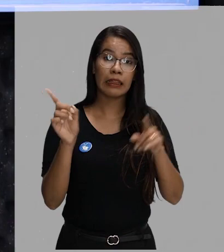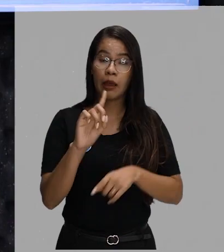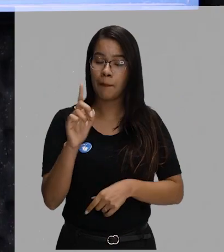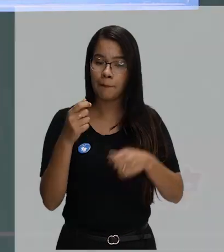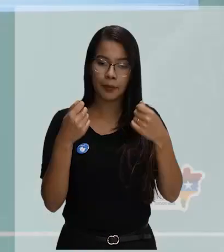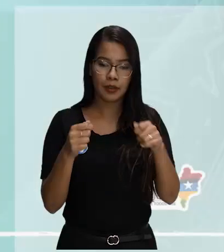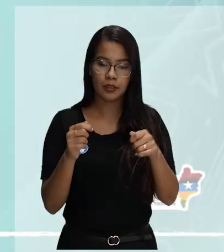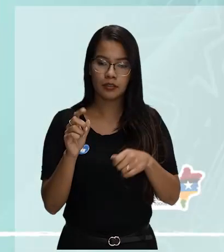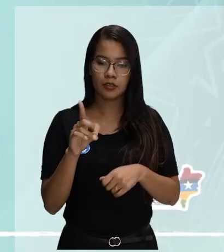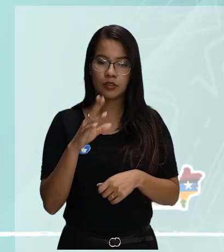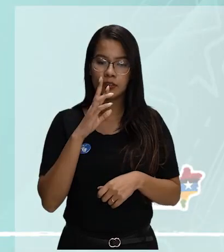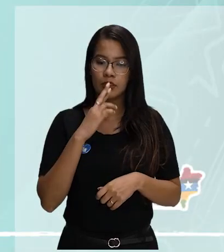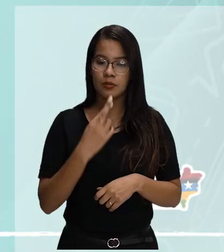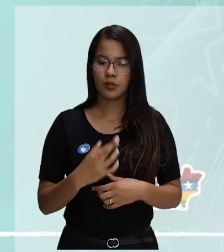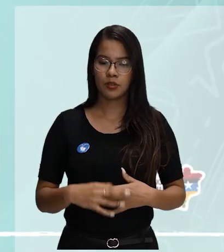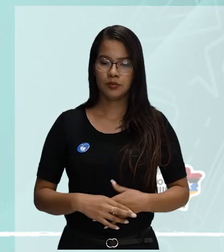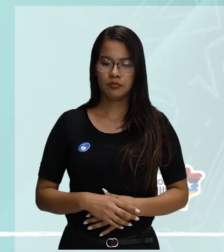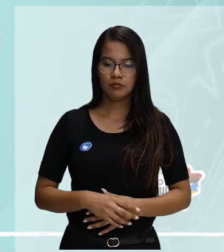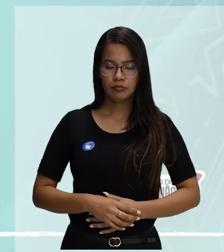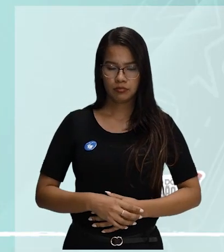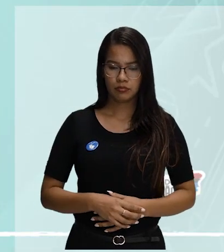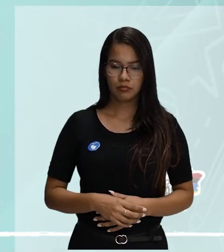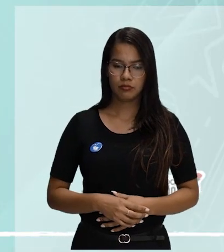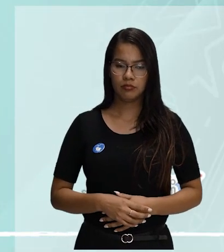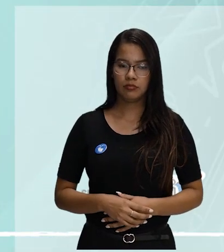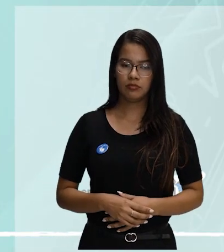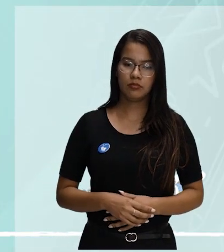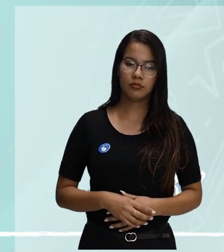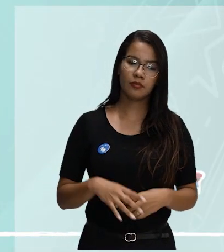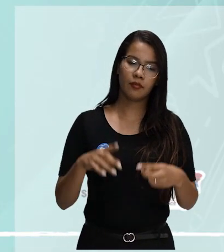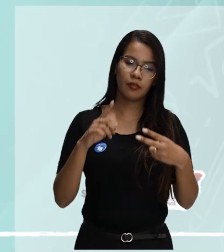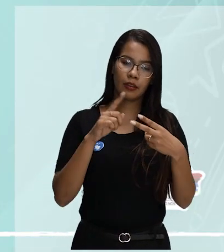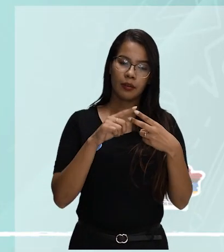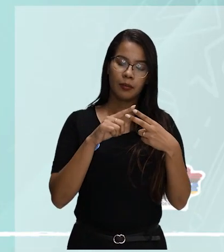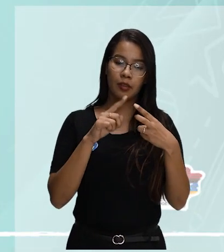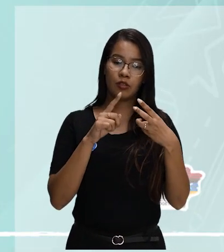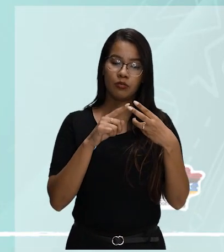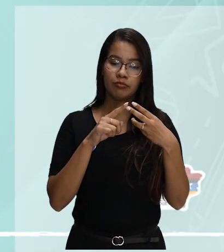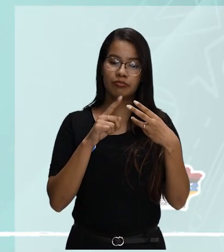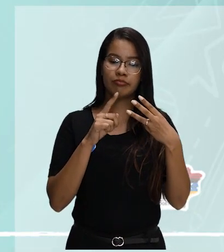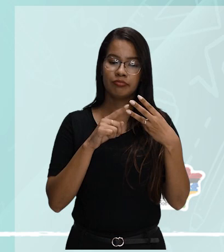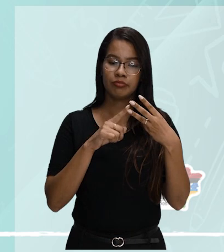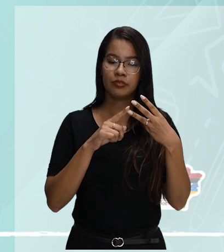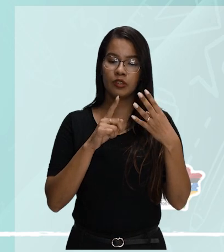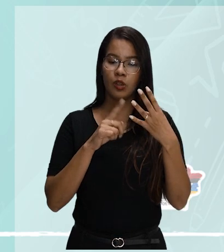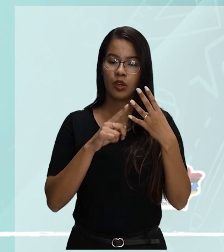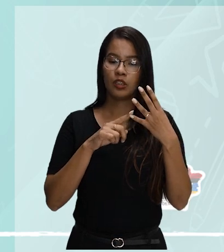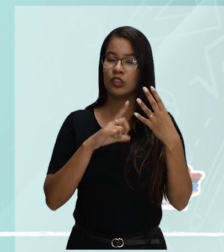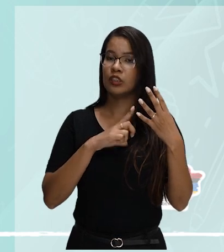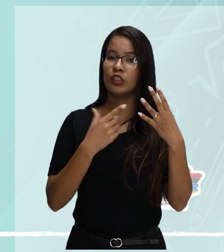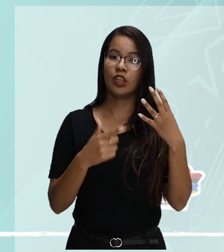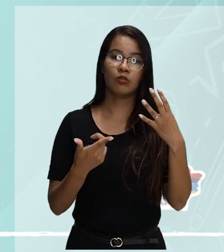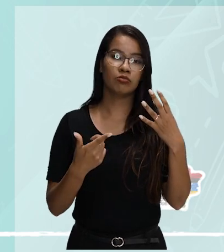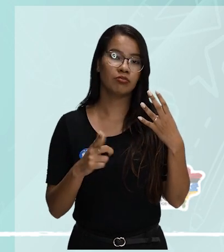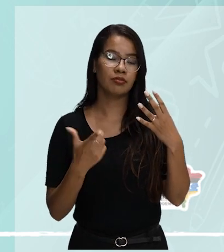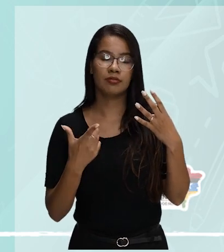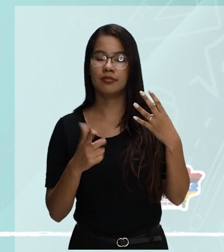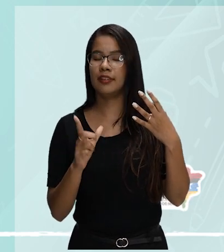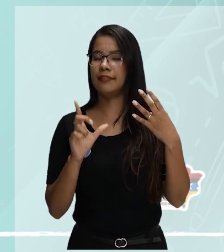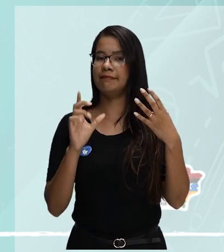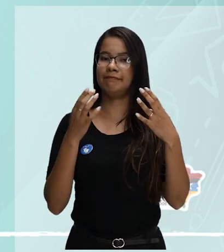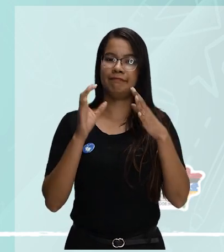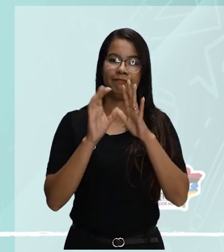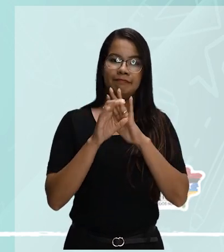nosso gabaritozinho, sobrejetora, injetora, bijetora, não é definido em nenhuma